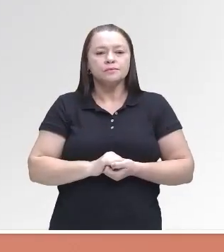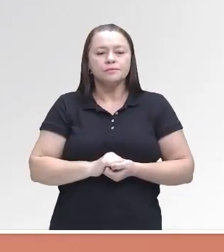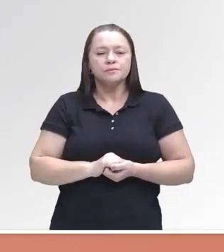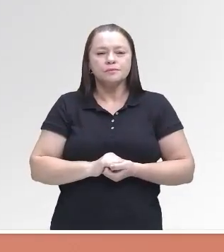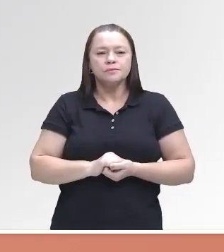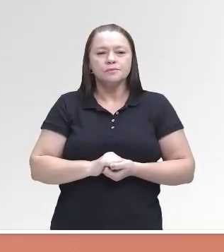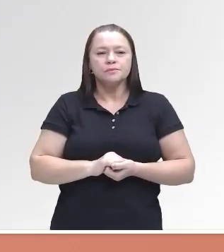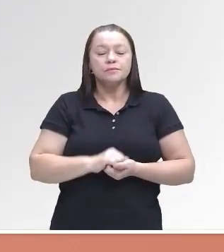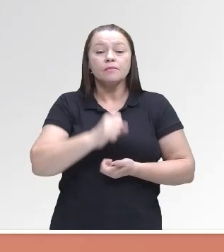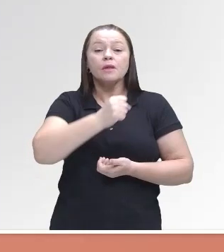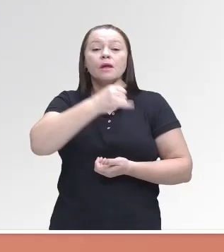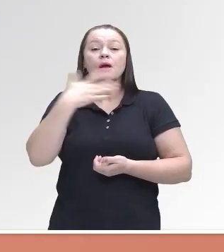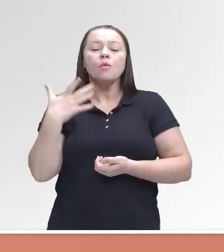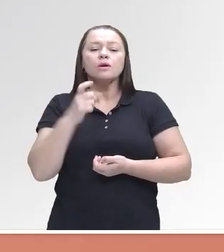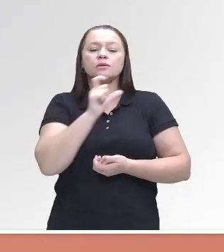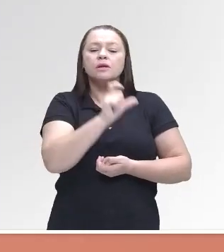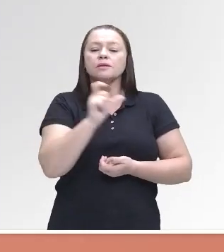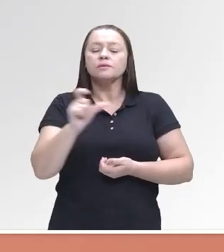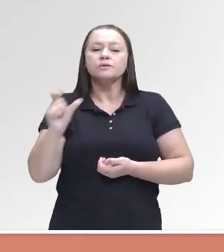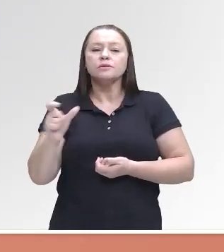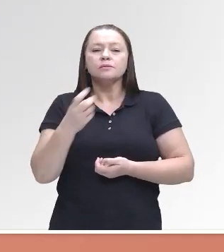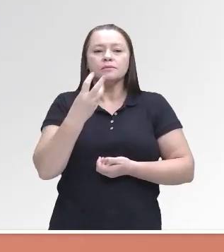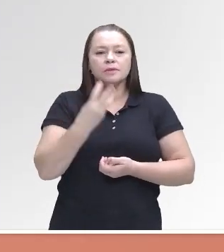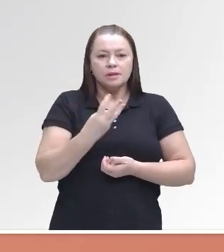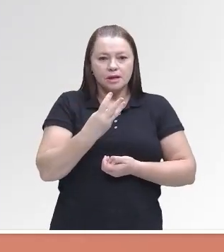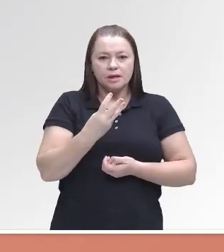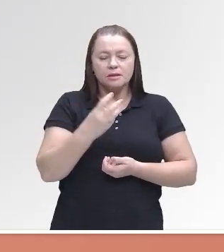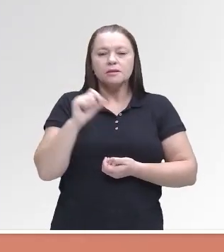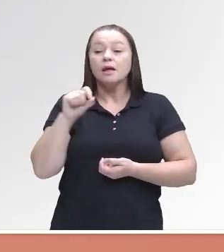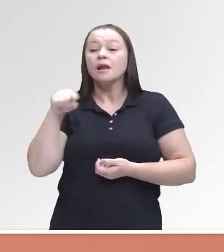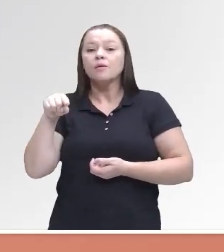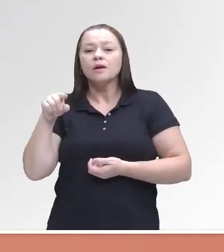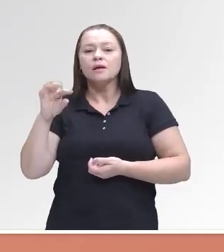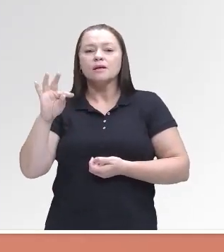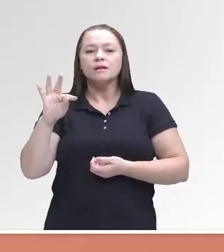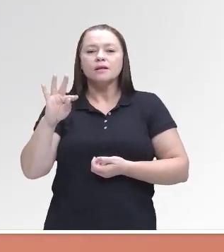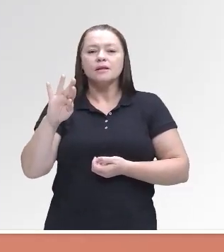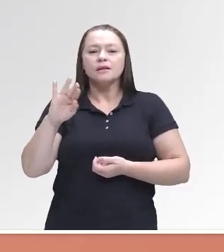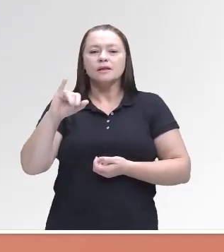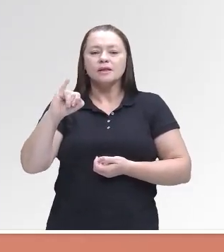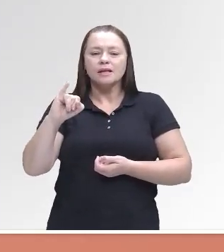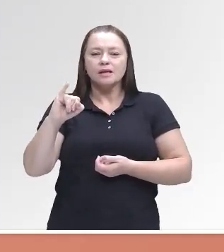Arara. Quantidade de sílabas? 3. Logo, ela é o quê?